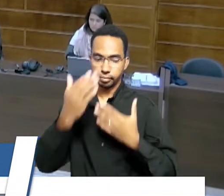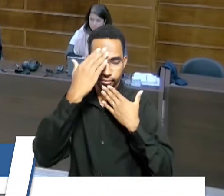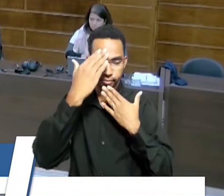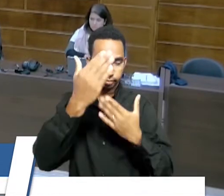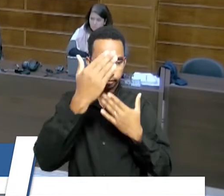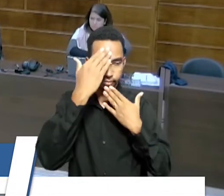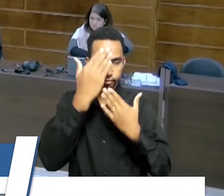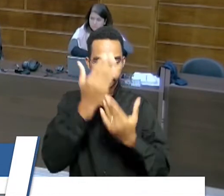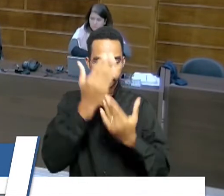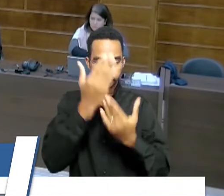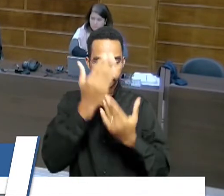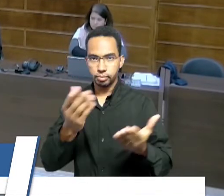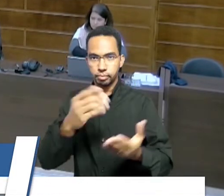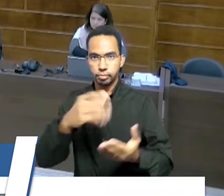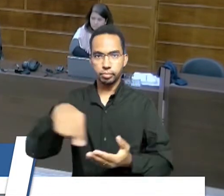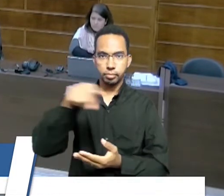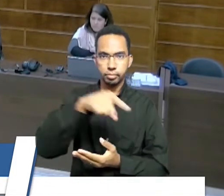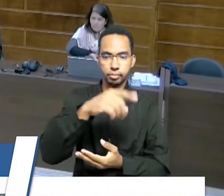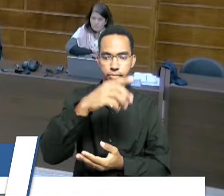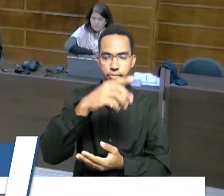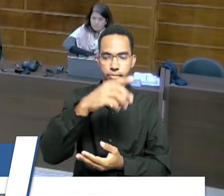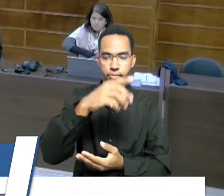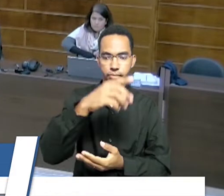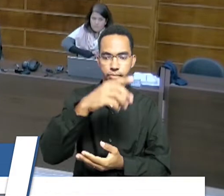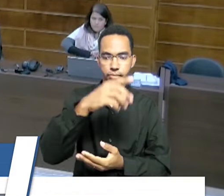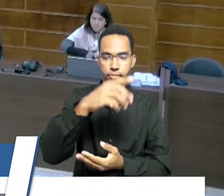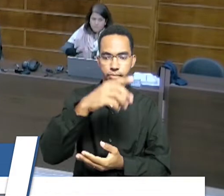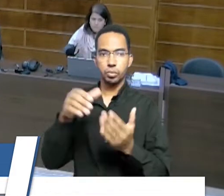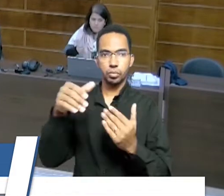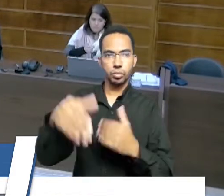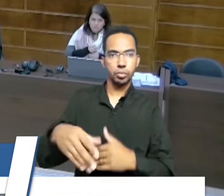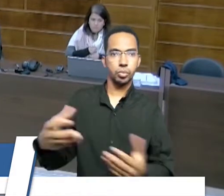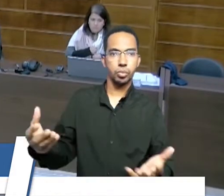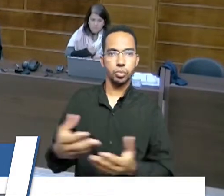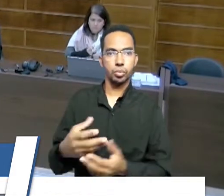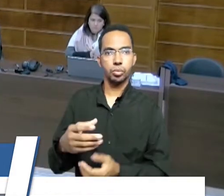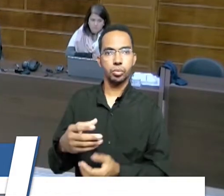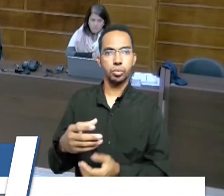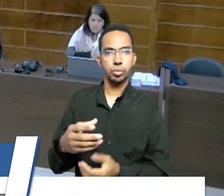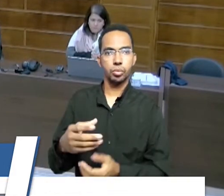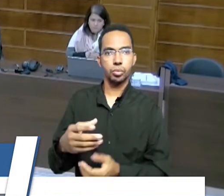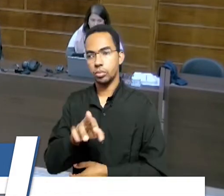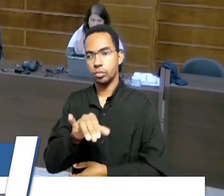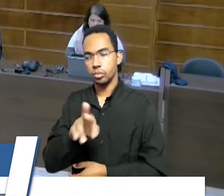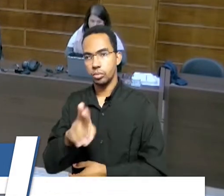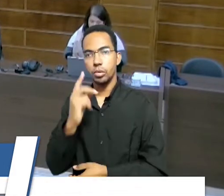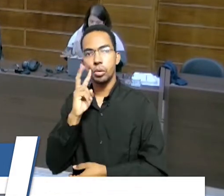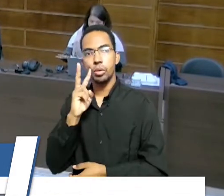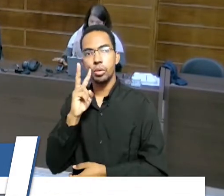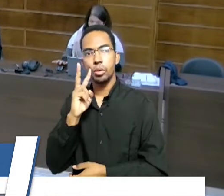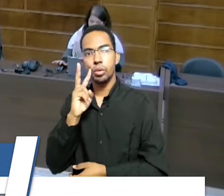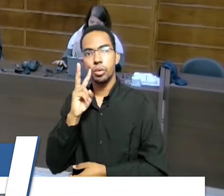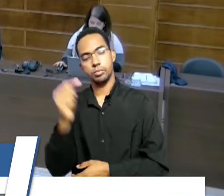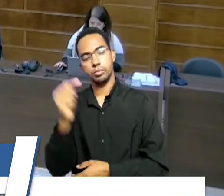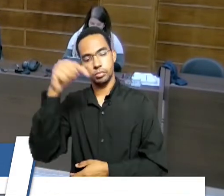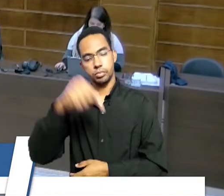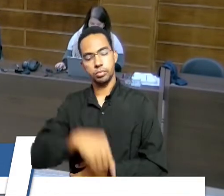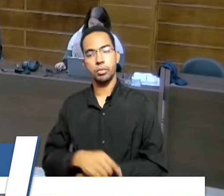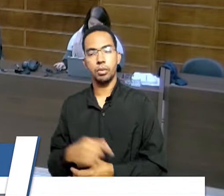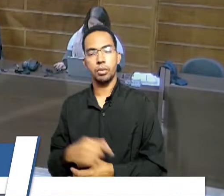que passaram no concurso e estão aqui hoje, o Levi, o pessoal todo aí. Eles vieram acompanhar essa discussão